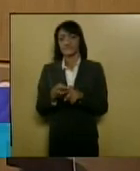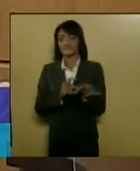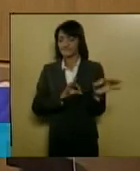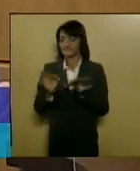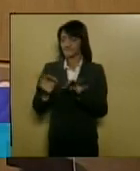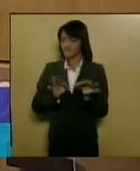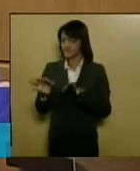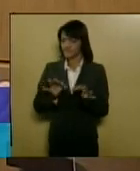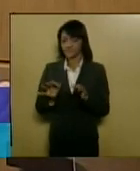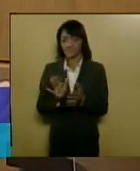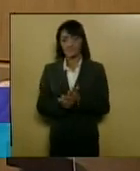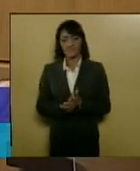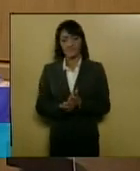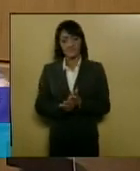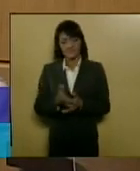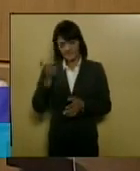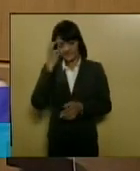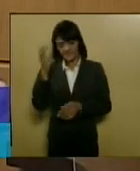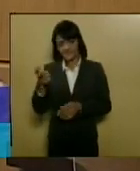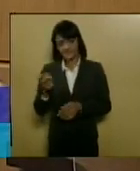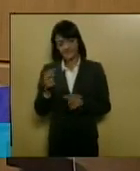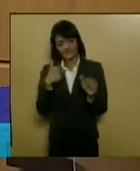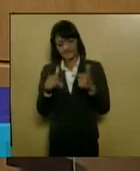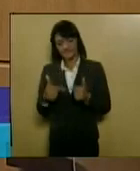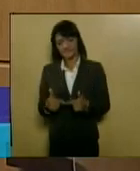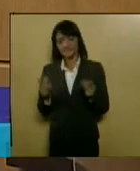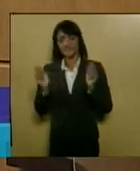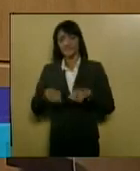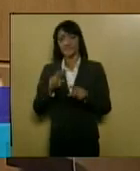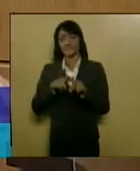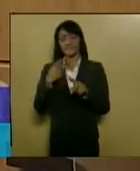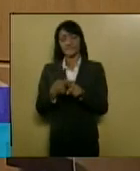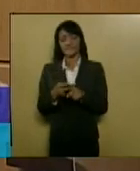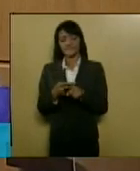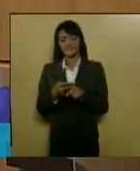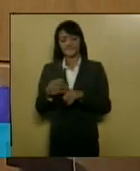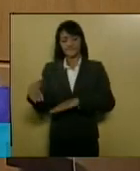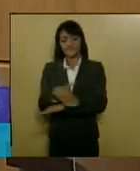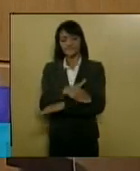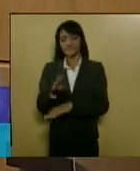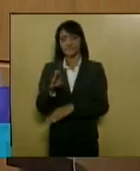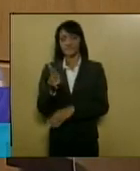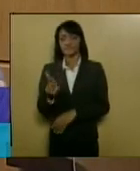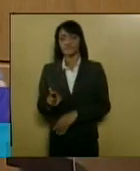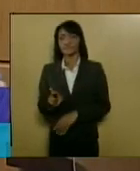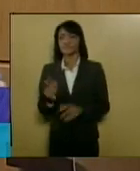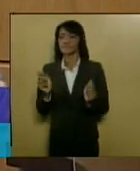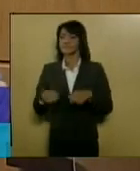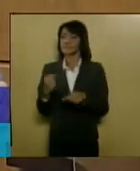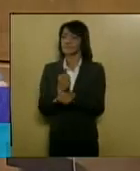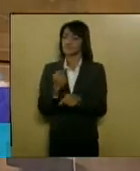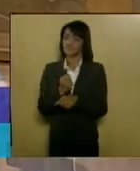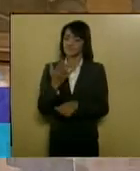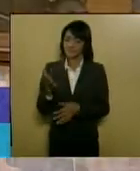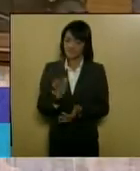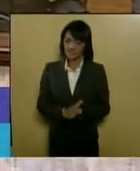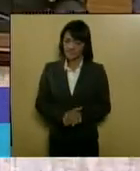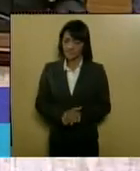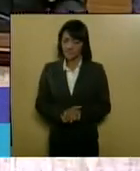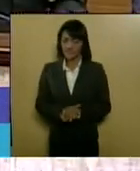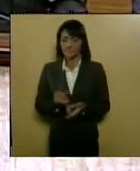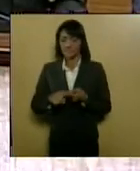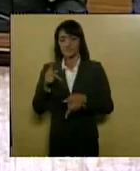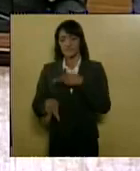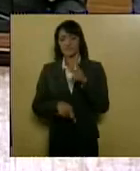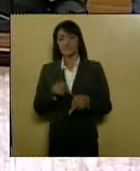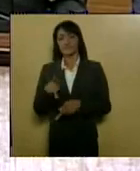com a sua competência, fazendo com que a duplicação daquela BR seja feita. Então, o Exército também participou nisso, que irá beneficiar o